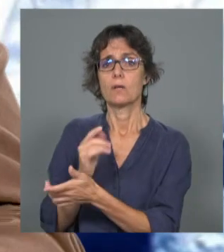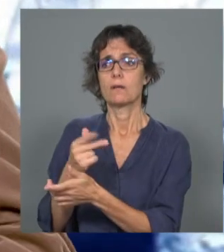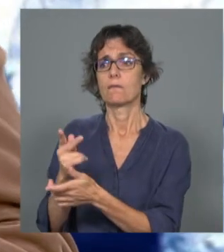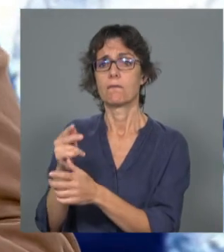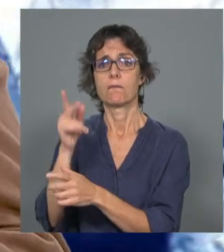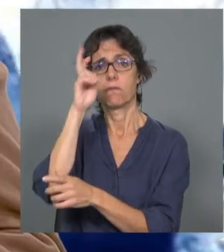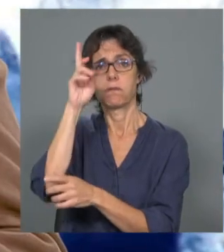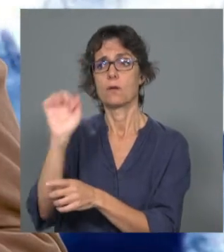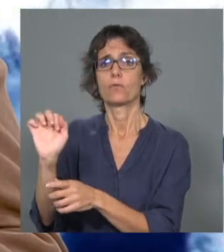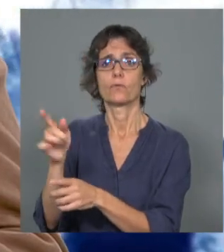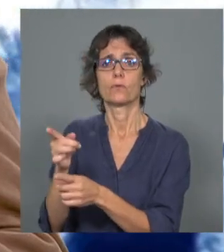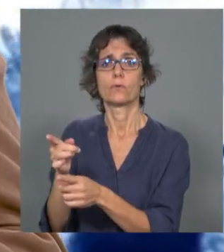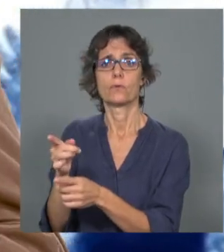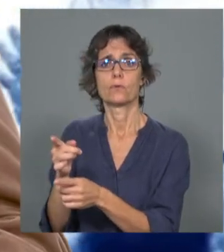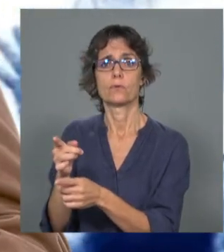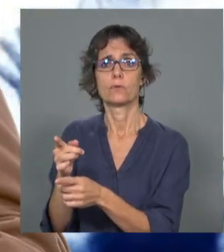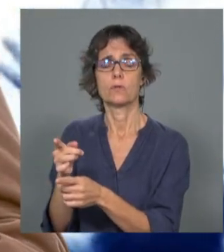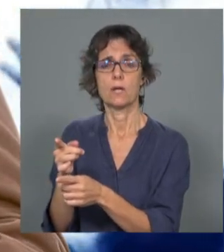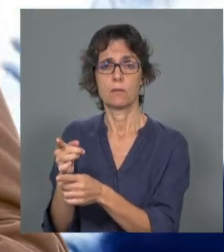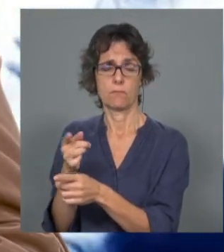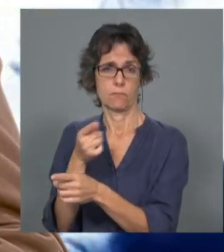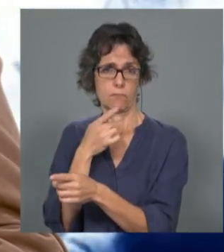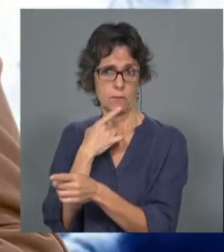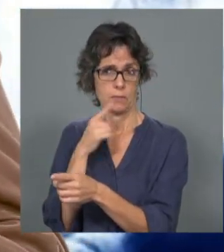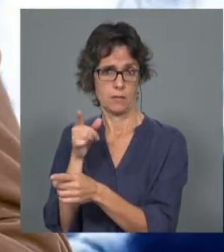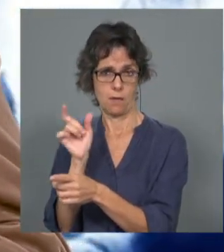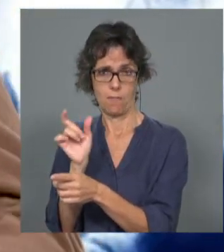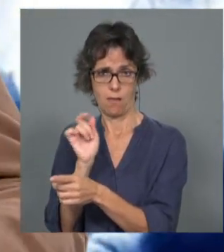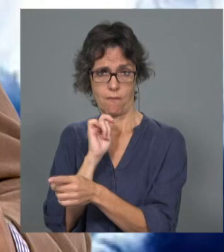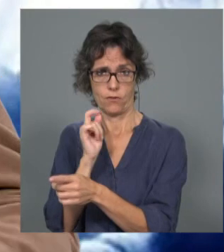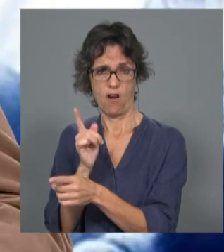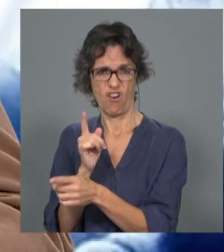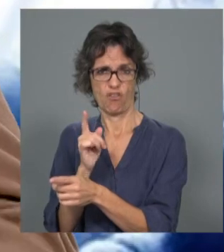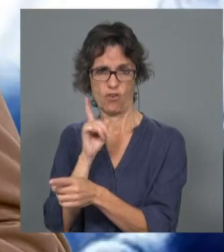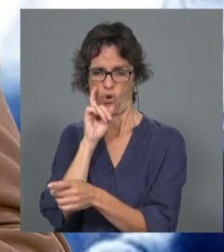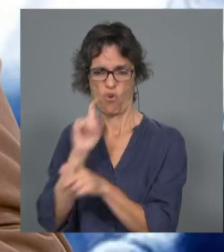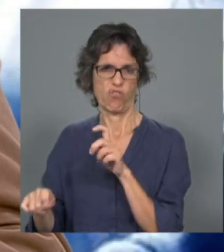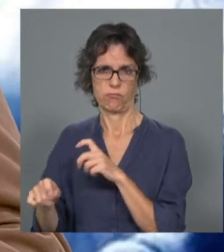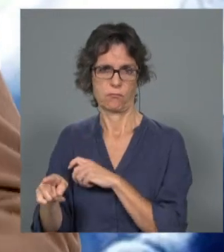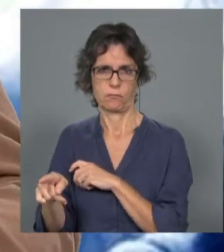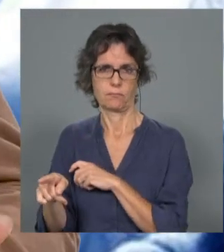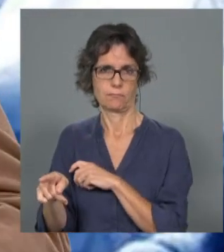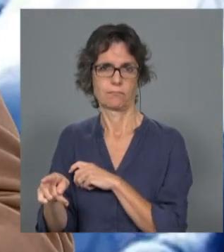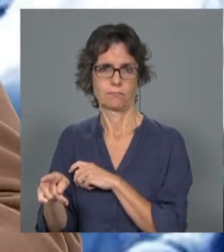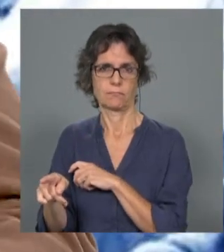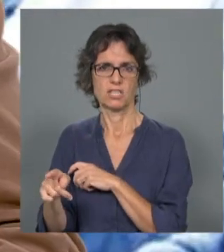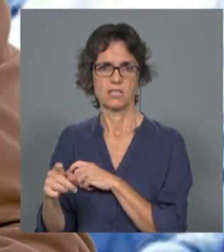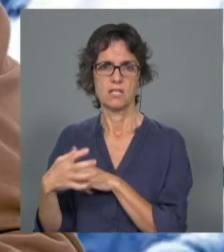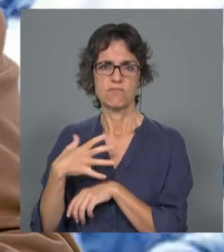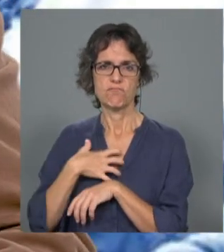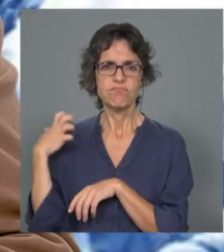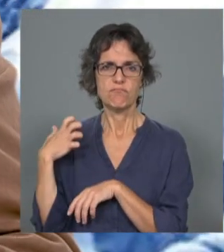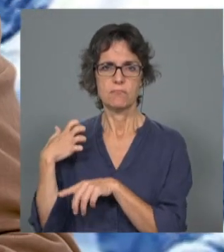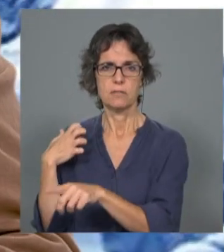gente percebeu que a palavra determinante é o ódio, o ressentimento, o